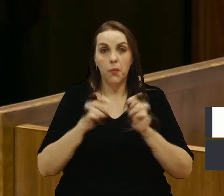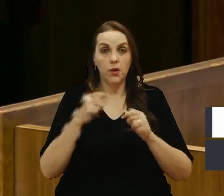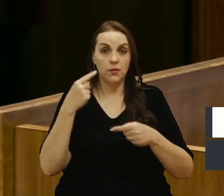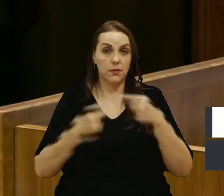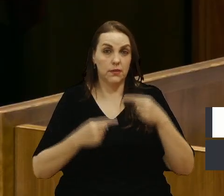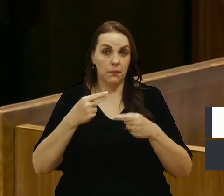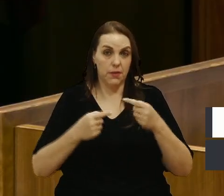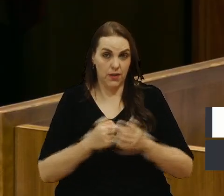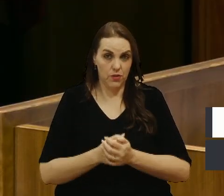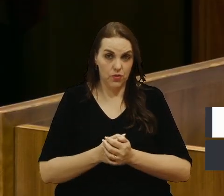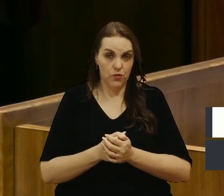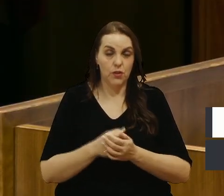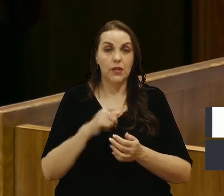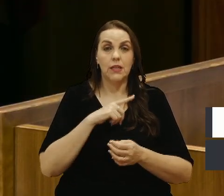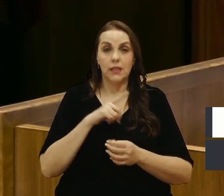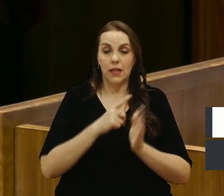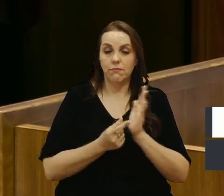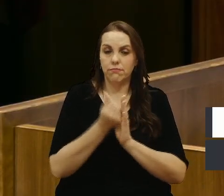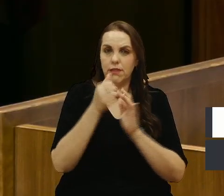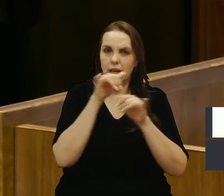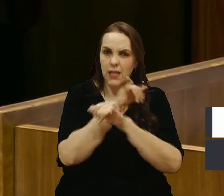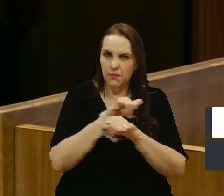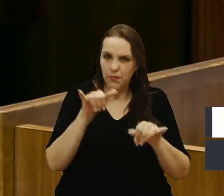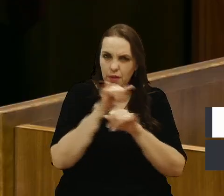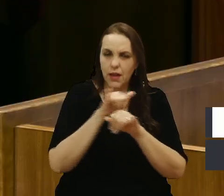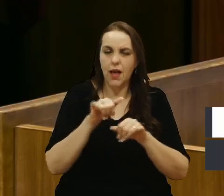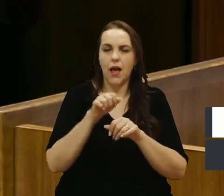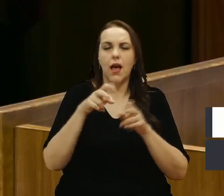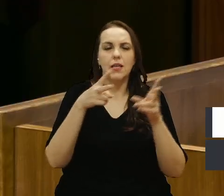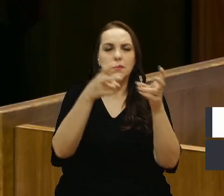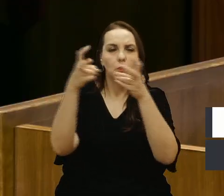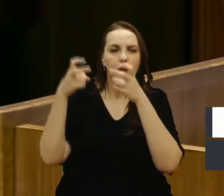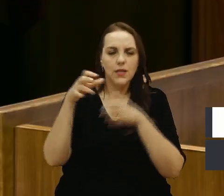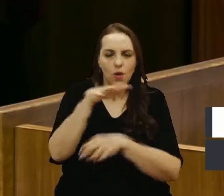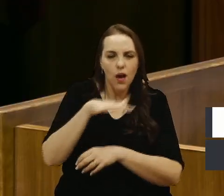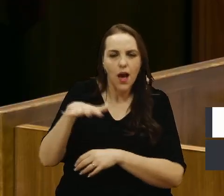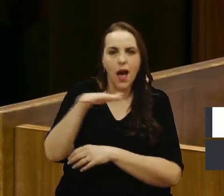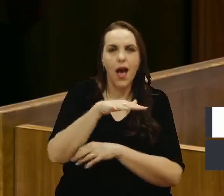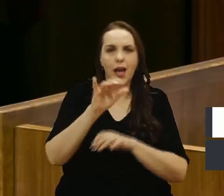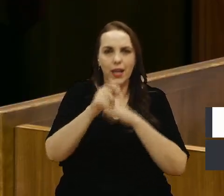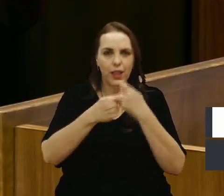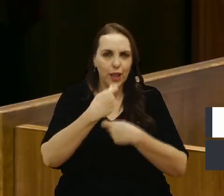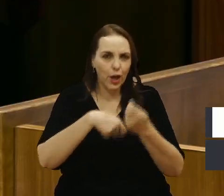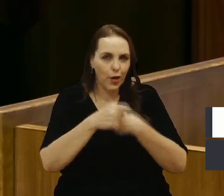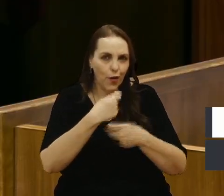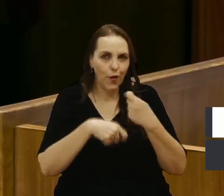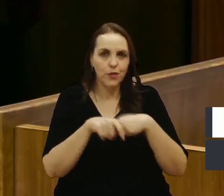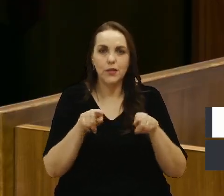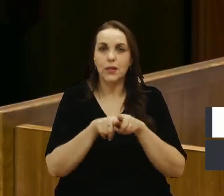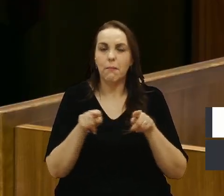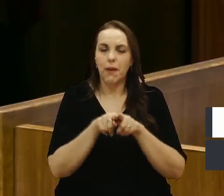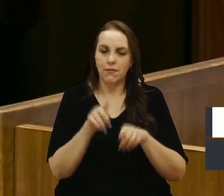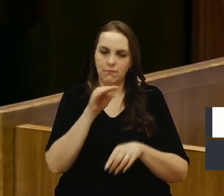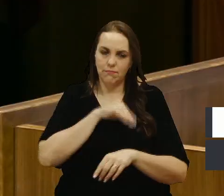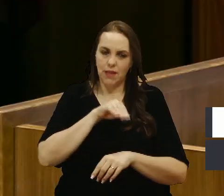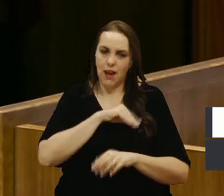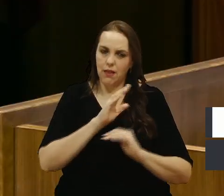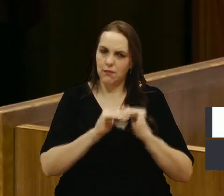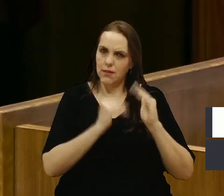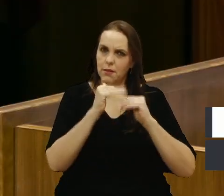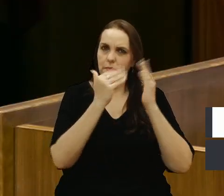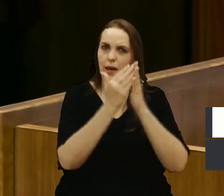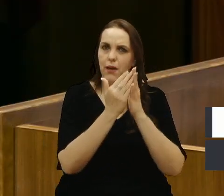debate, como receitas com publicidade, exploração de espaços comerciais e até modelos de remuneração por desempenho, premiando